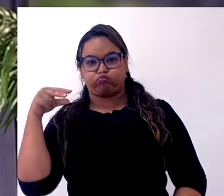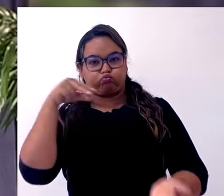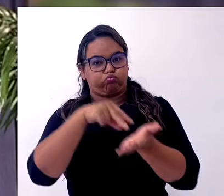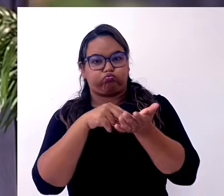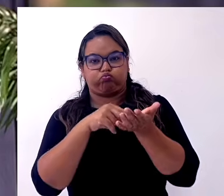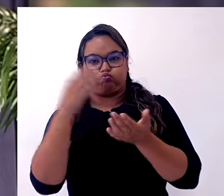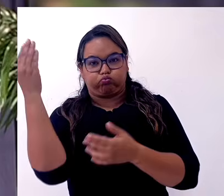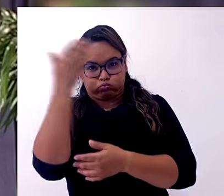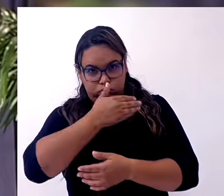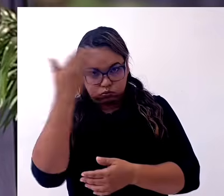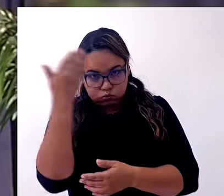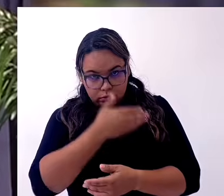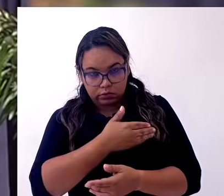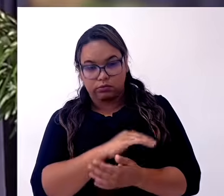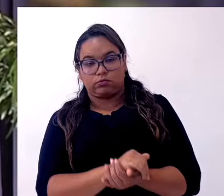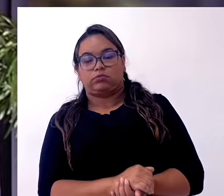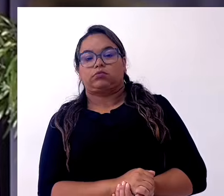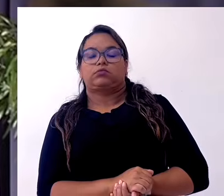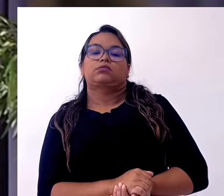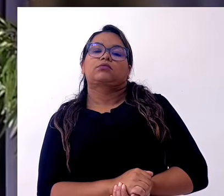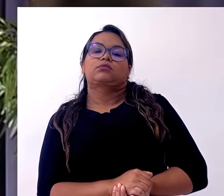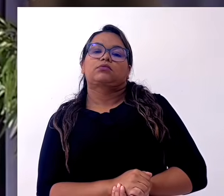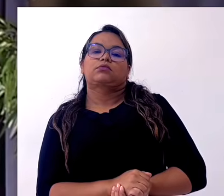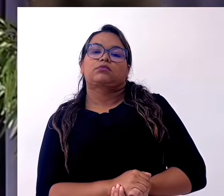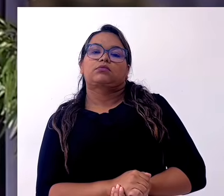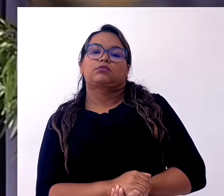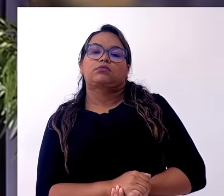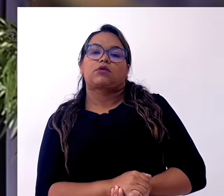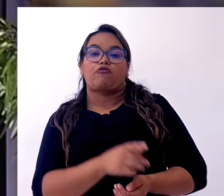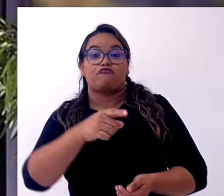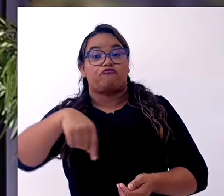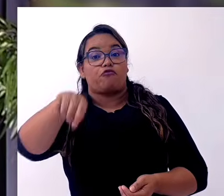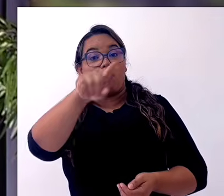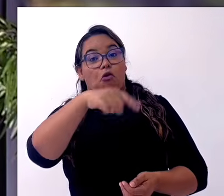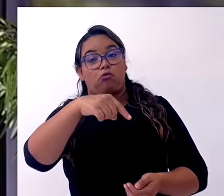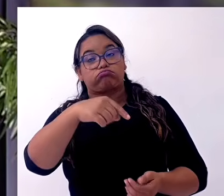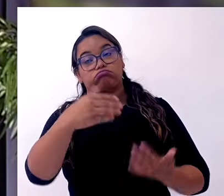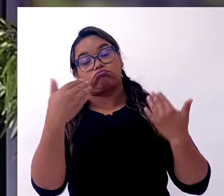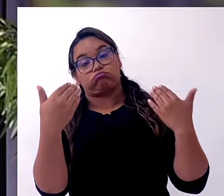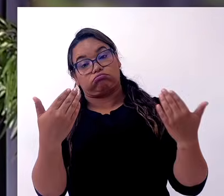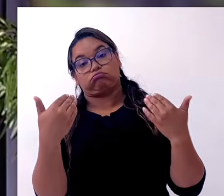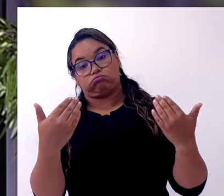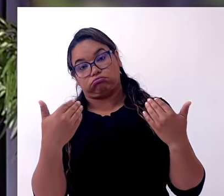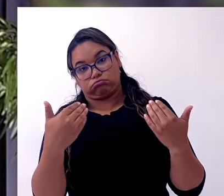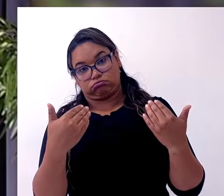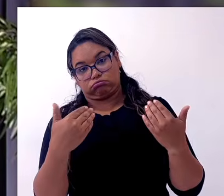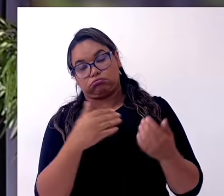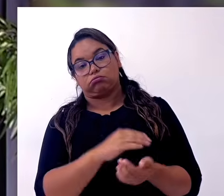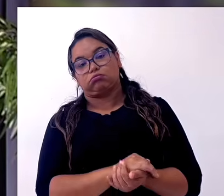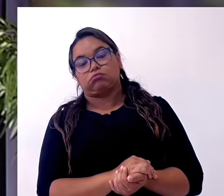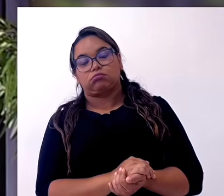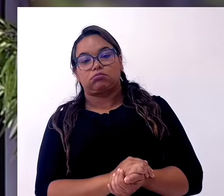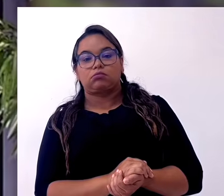Mas eu quero lhes dizer o que transpirou, o que as pessoas disseram sobre essas questões no mundo.